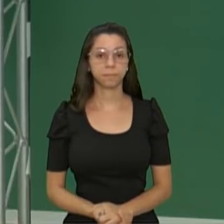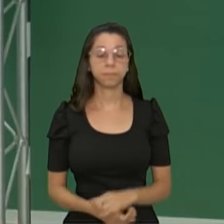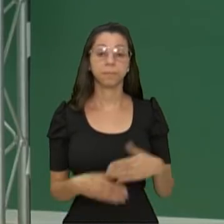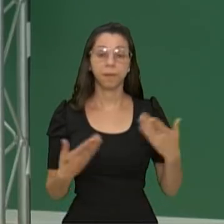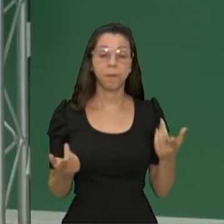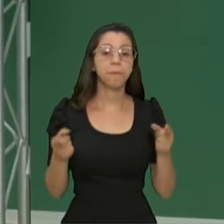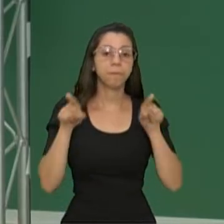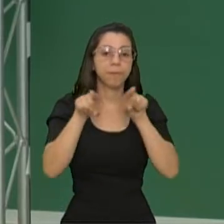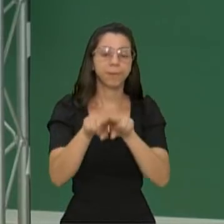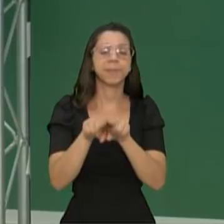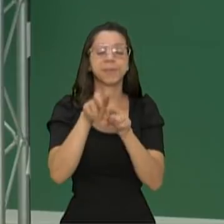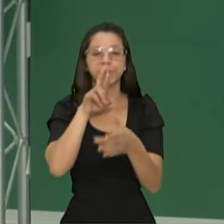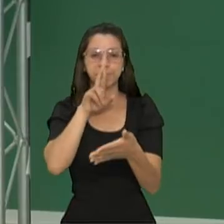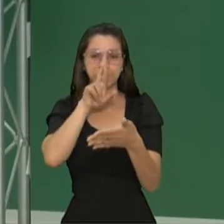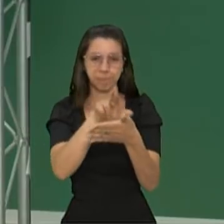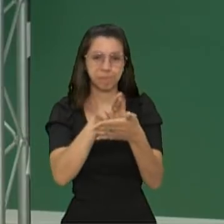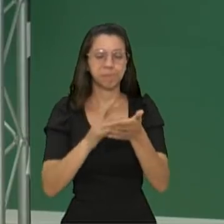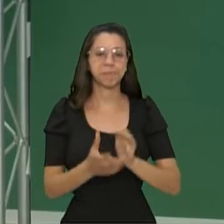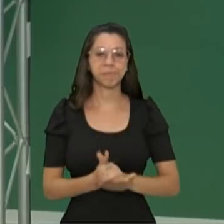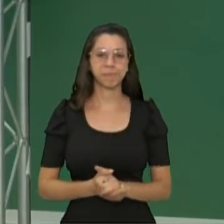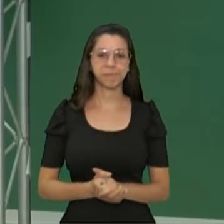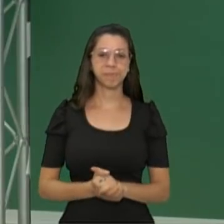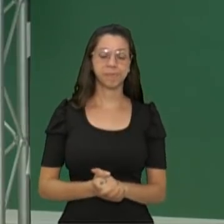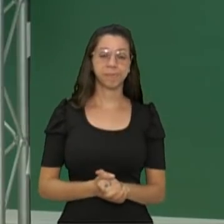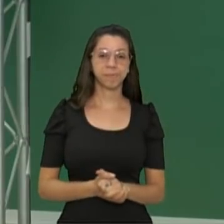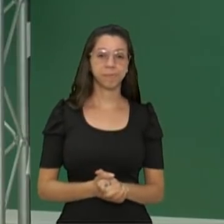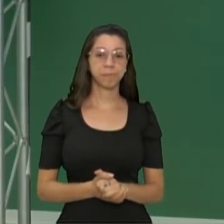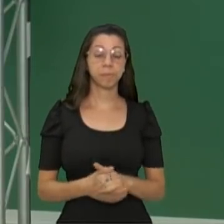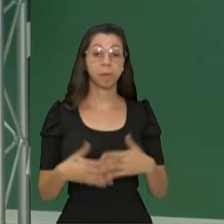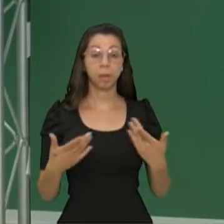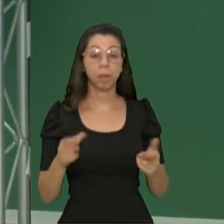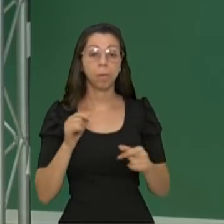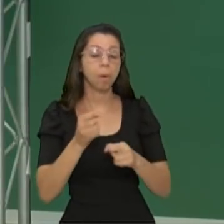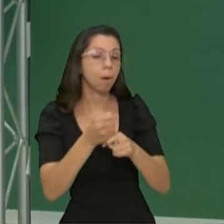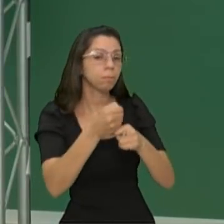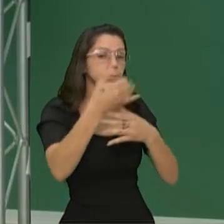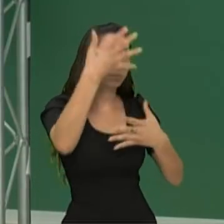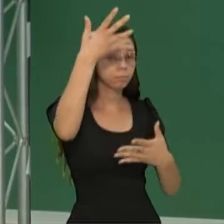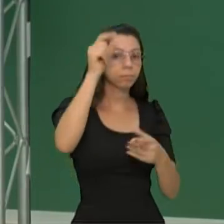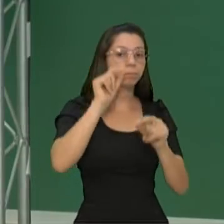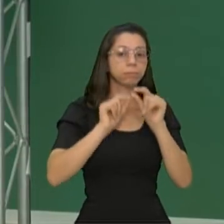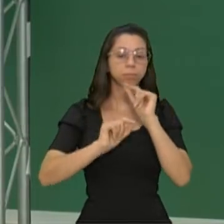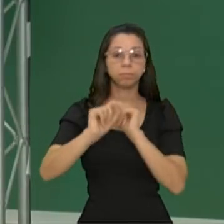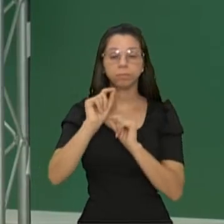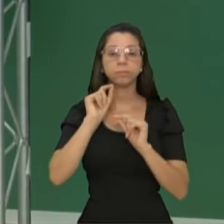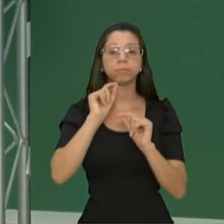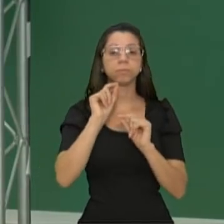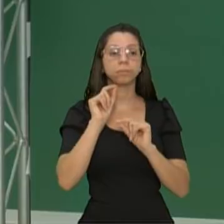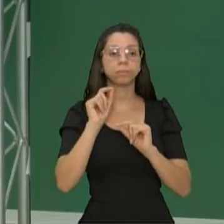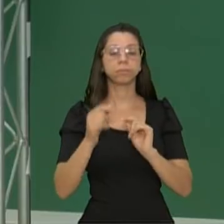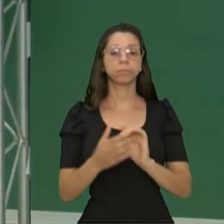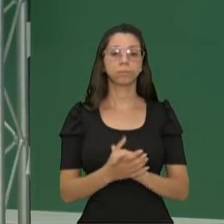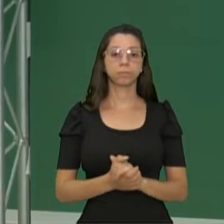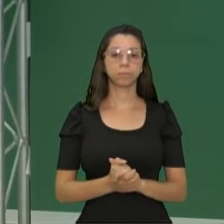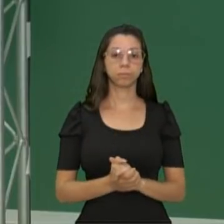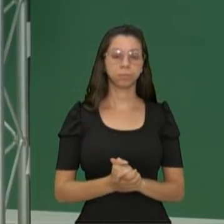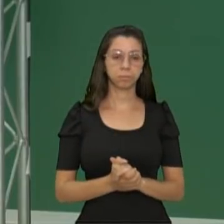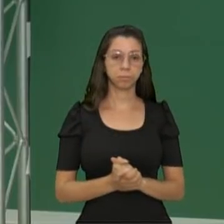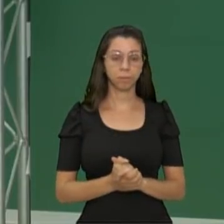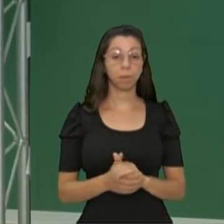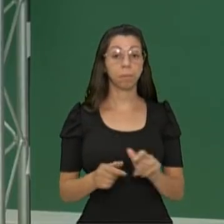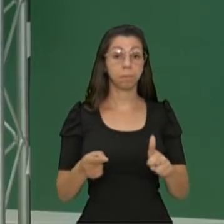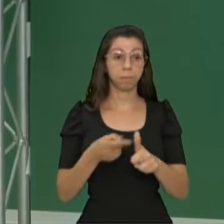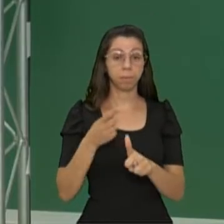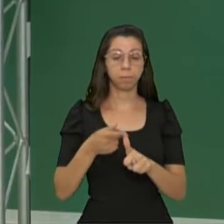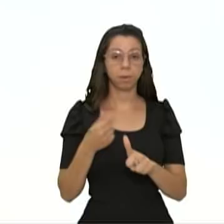Então, voltando com a nossa solução, né? Seguindo o nosso roteiro aqui, vamos identificar os coeficientes,